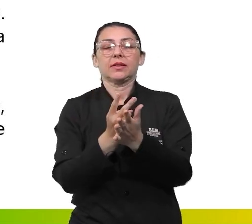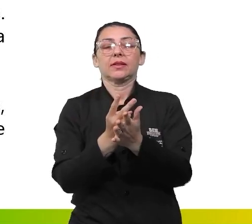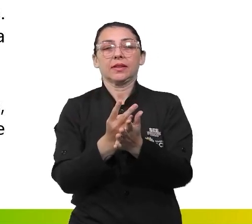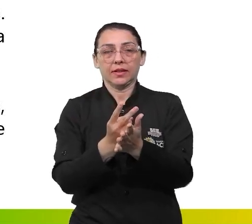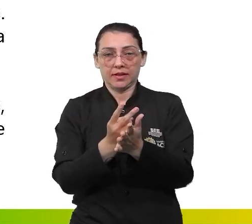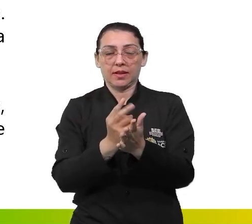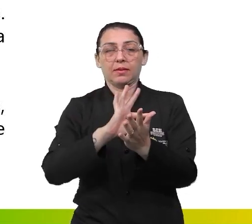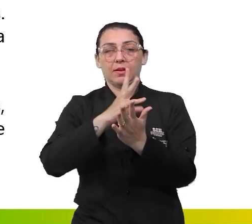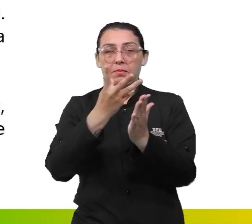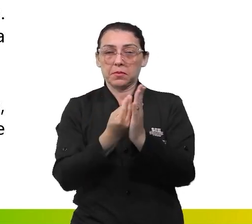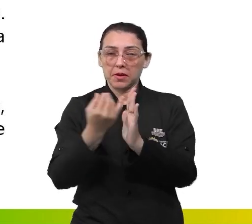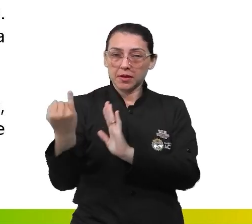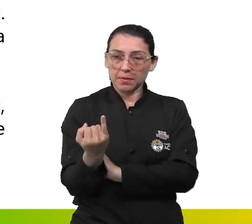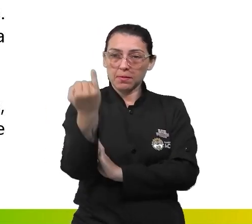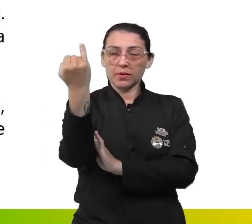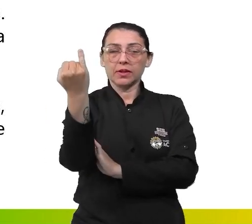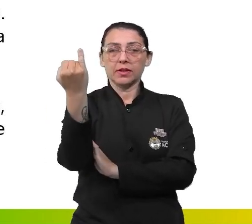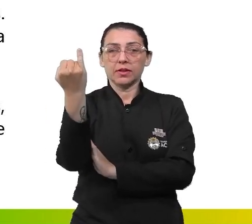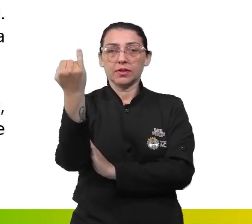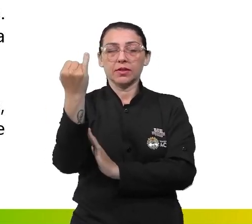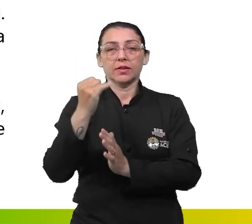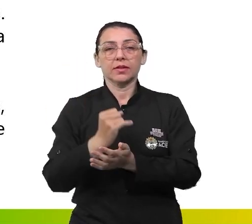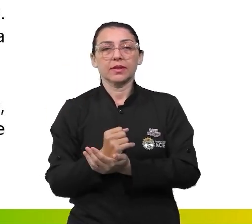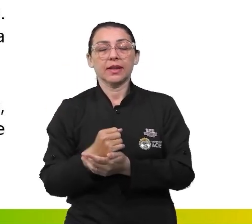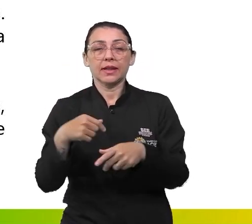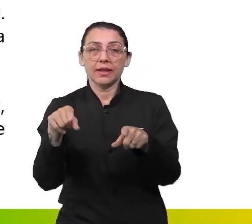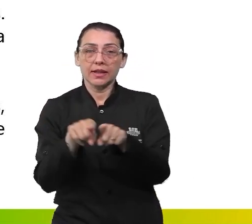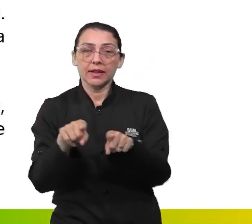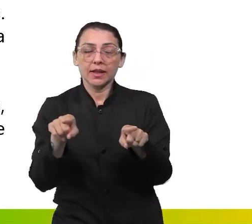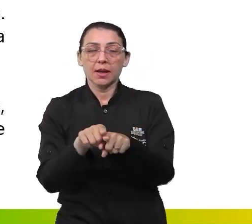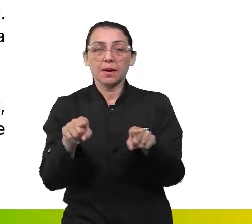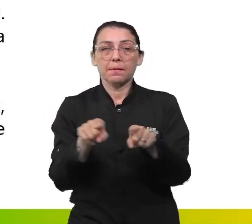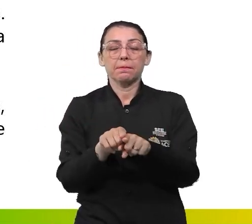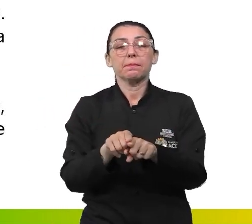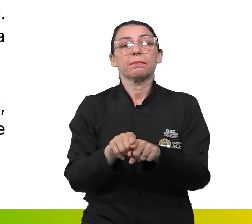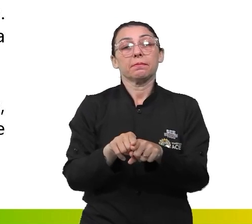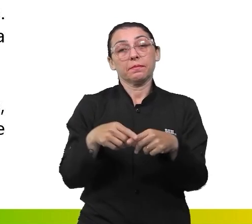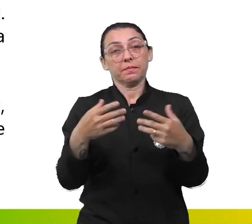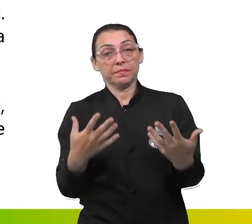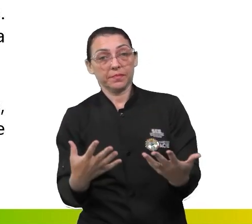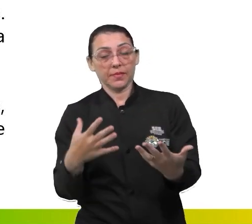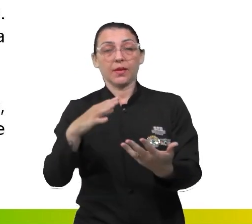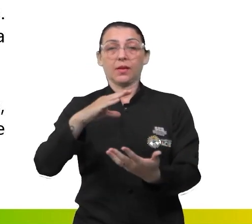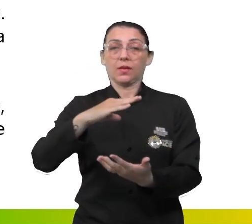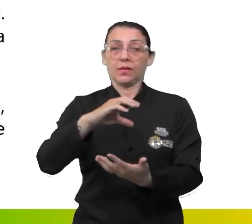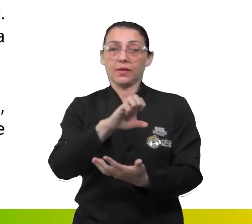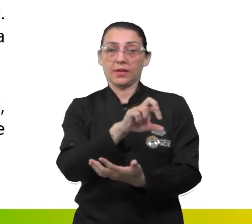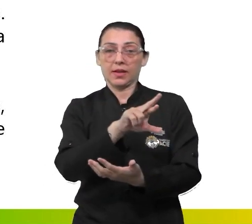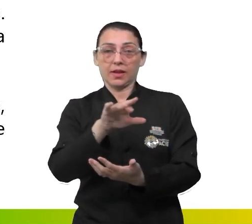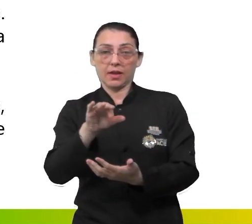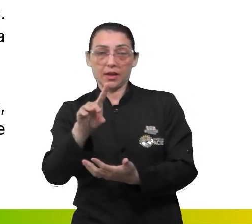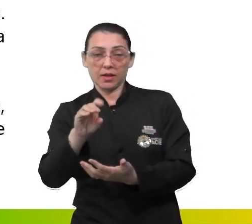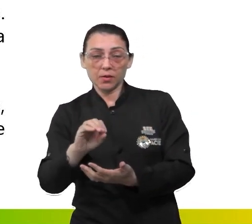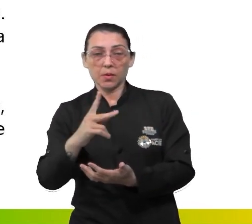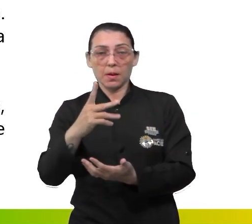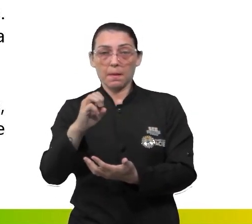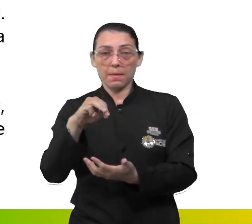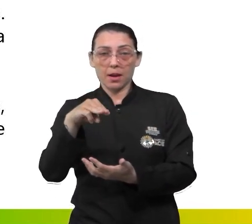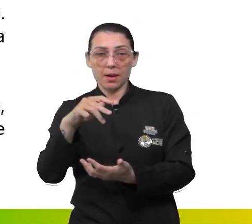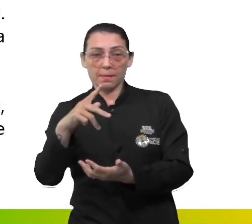essa floresta tão importante, tá? A gente também pode citar o cerrado, os pampas, a própria